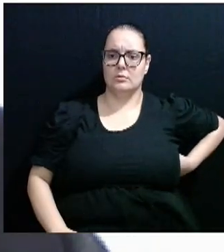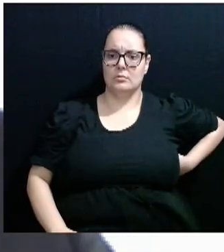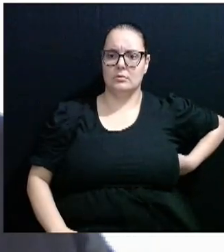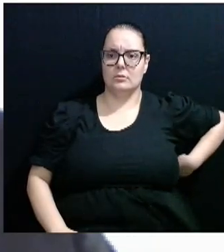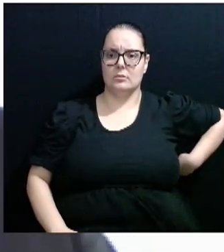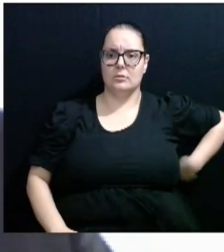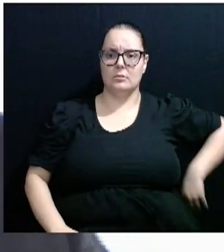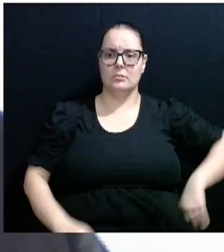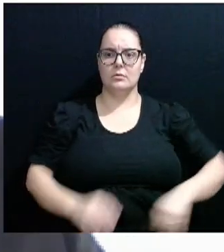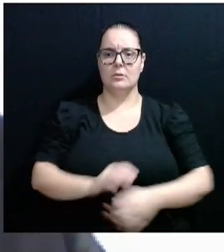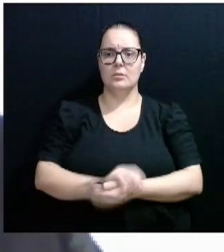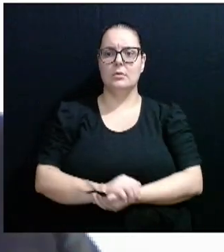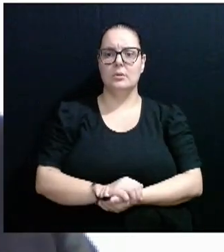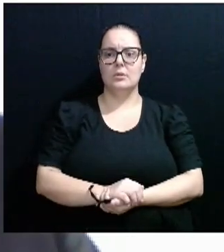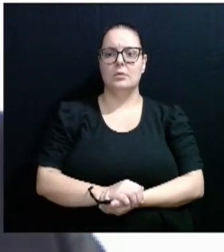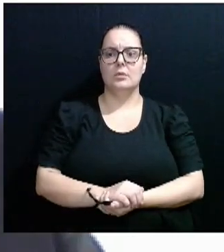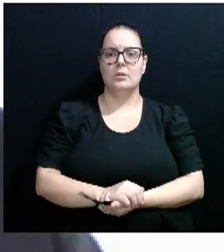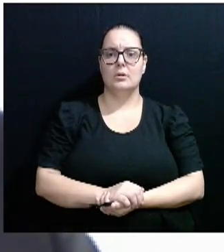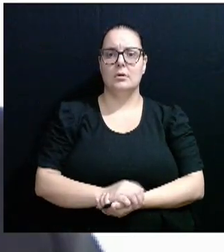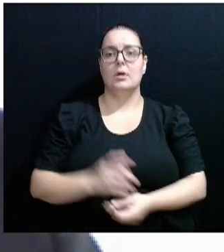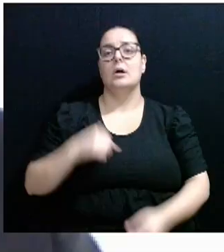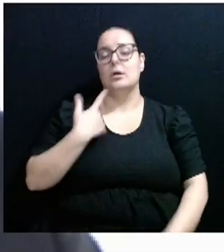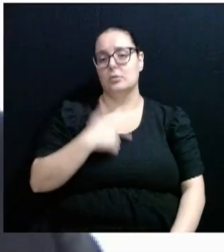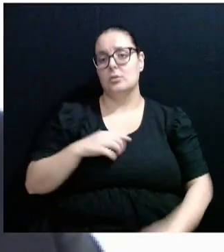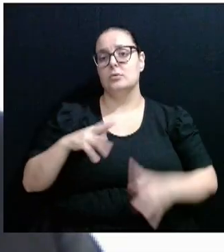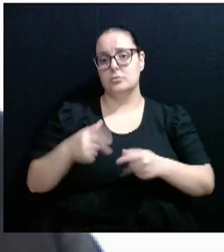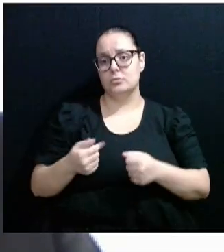A gente também tem tudo que no papel